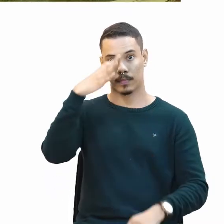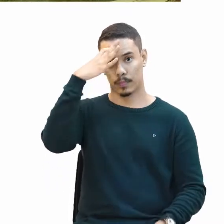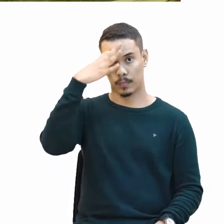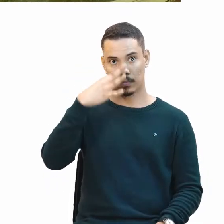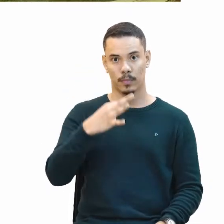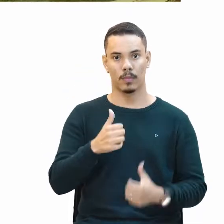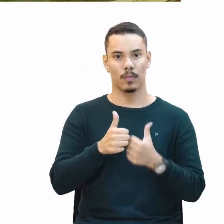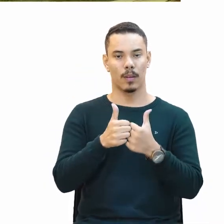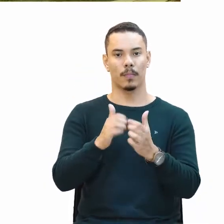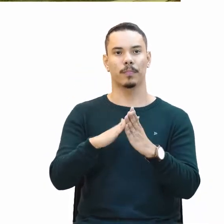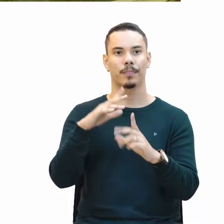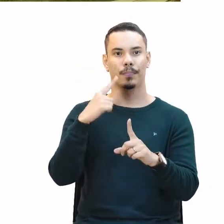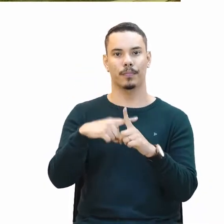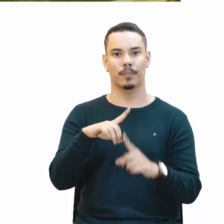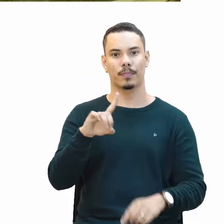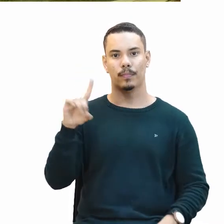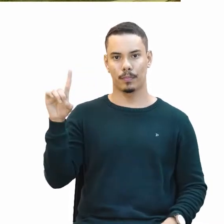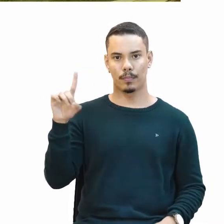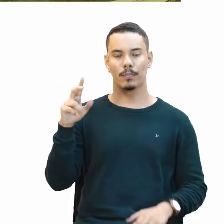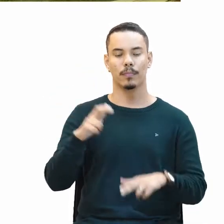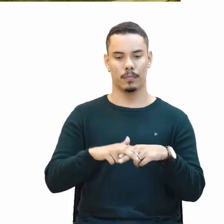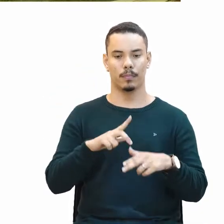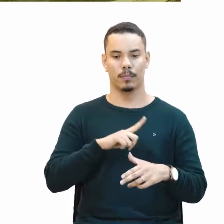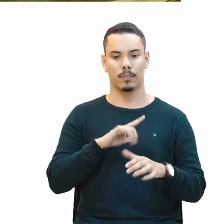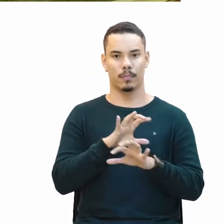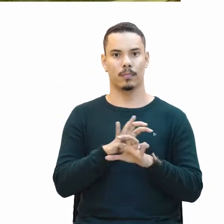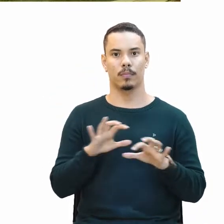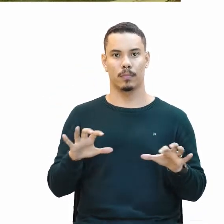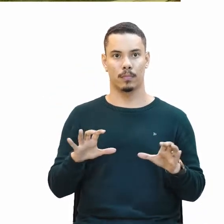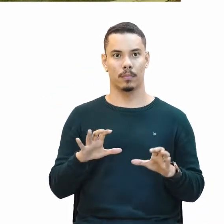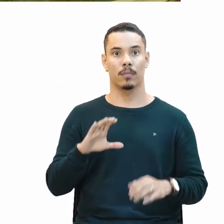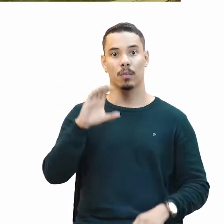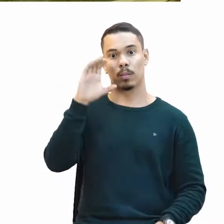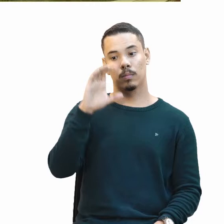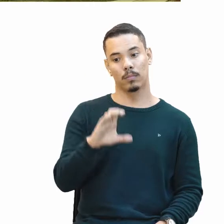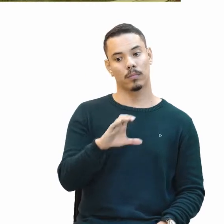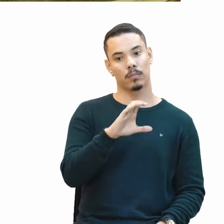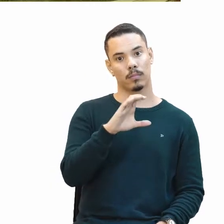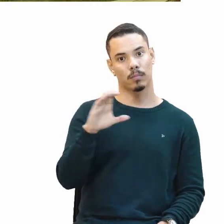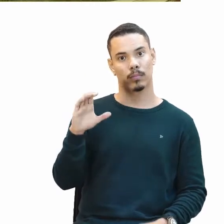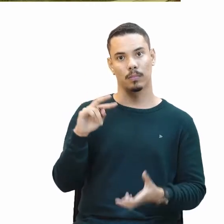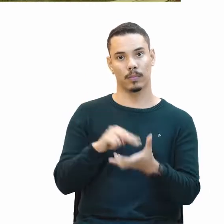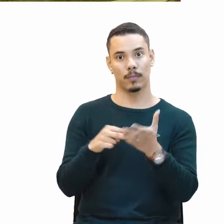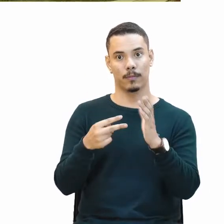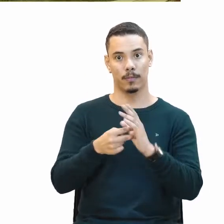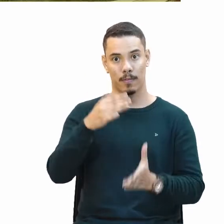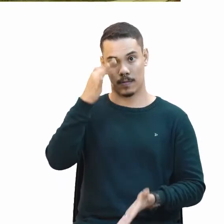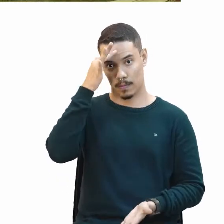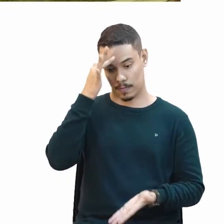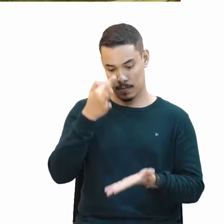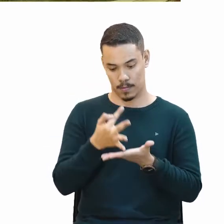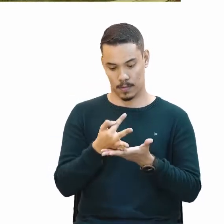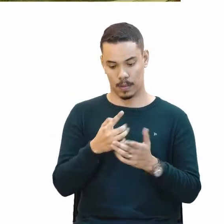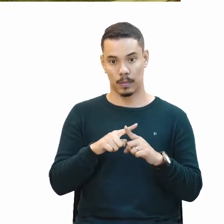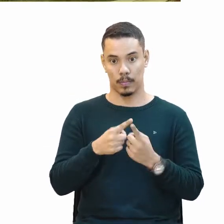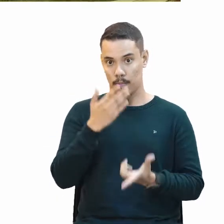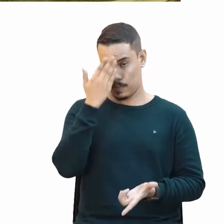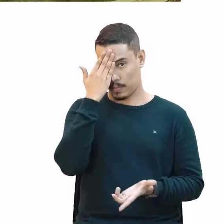Igreja. Então temos esse porém. O cristianismo baseia-se na fé, numa